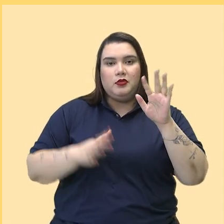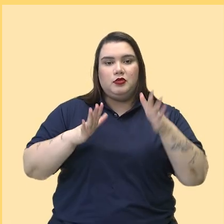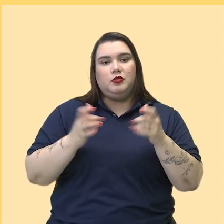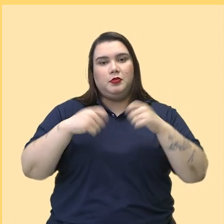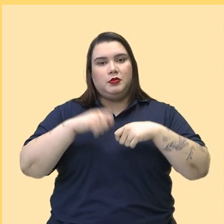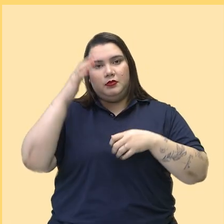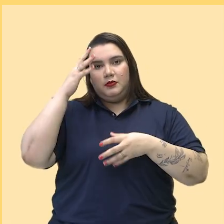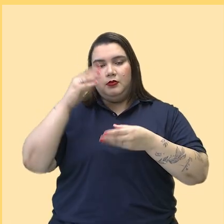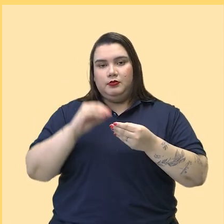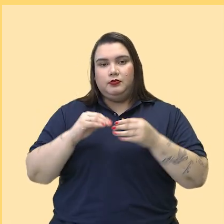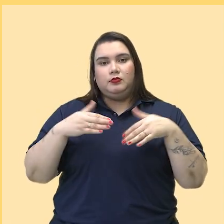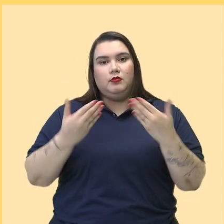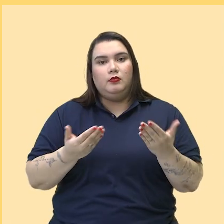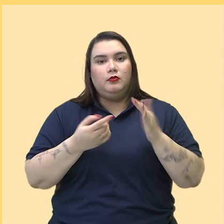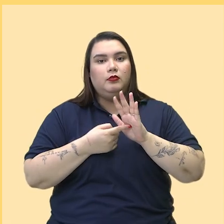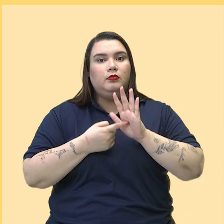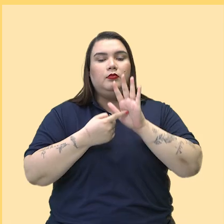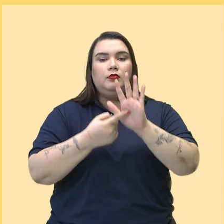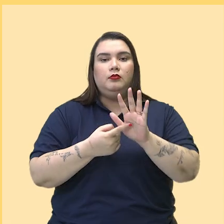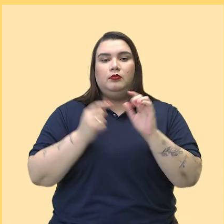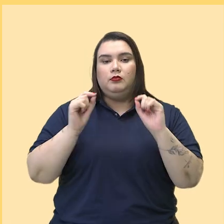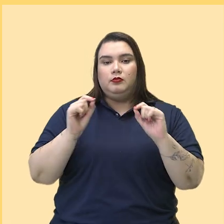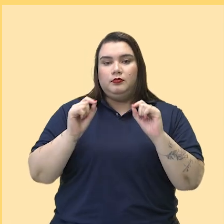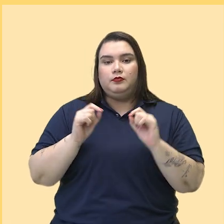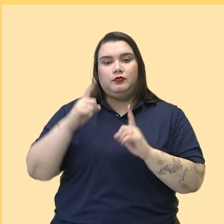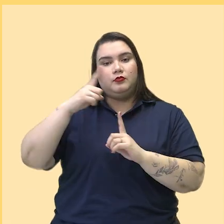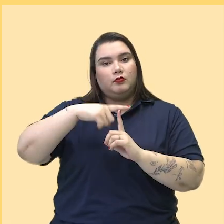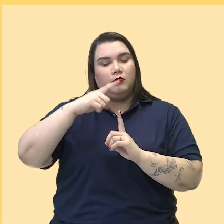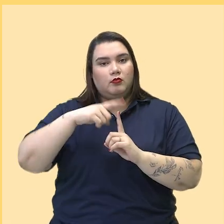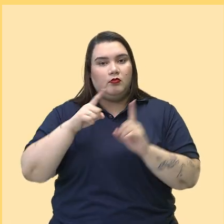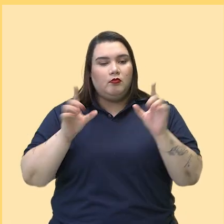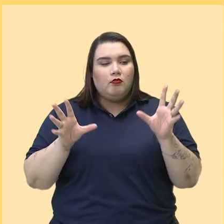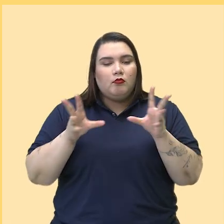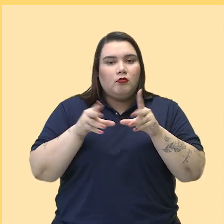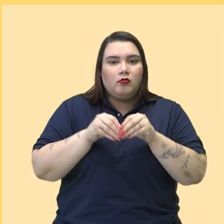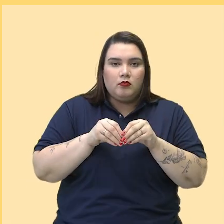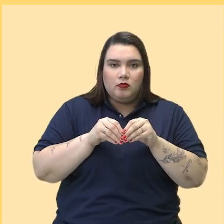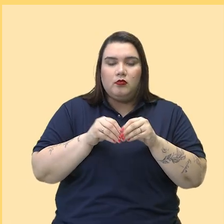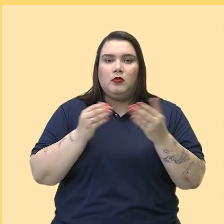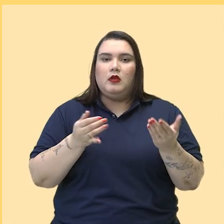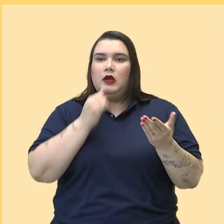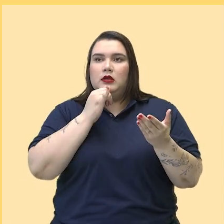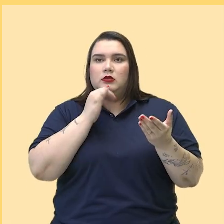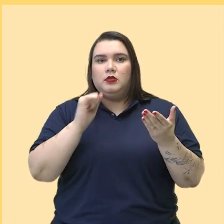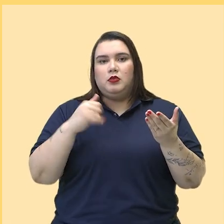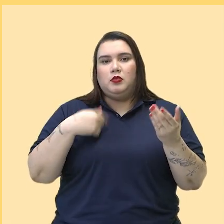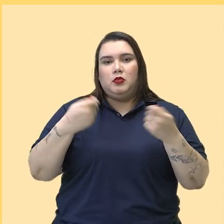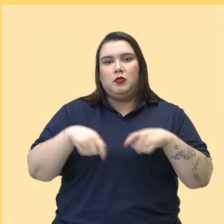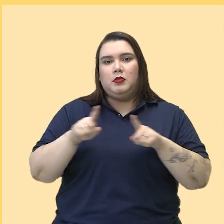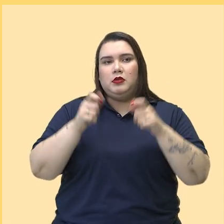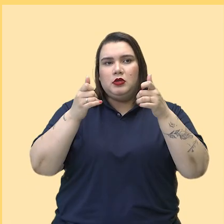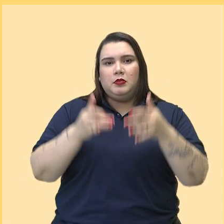entende. Então, vamos trazer uma forma mais reduzida. É como se eu não precisasse falar